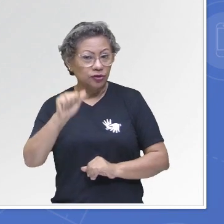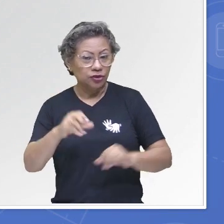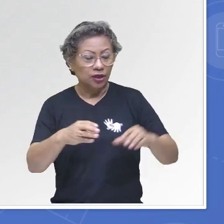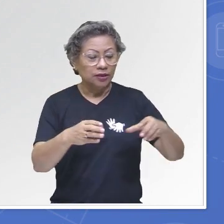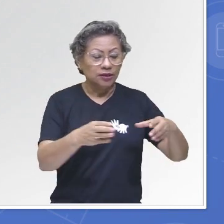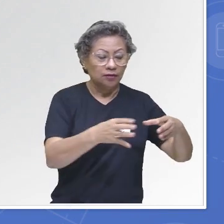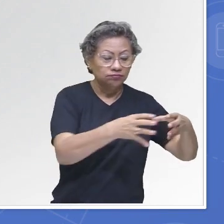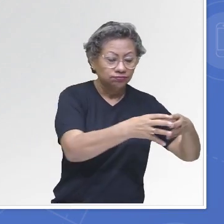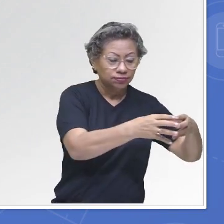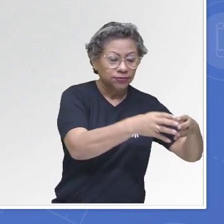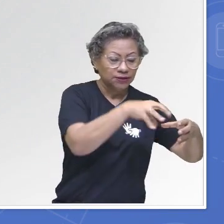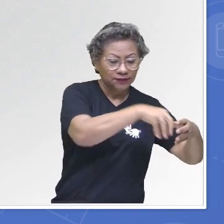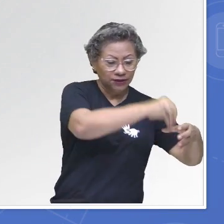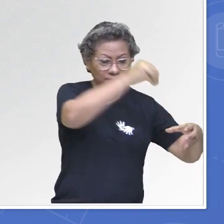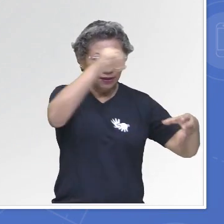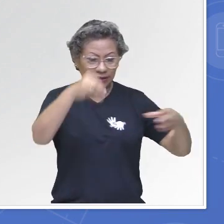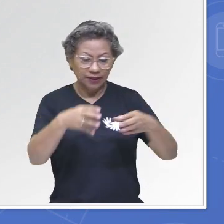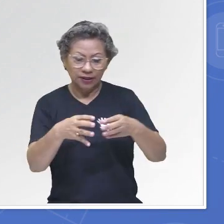Apenas os 50.